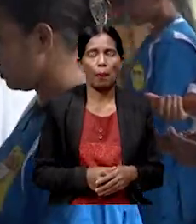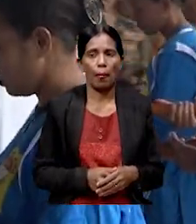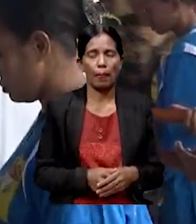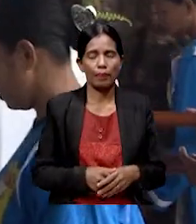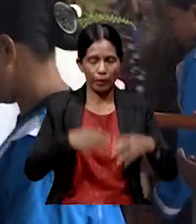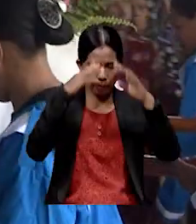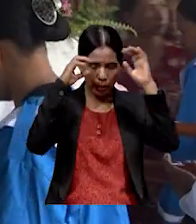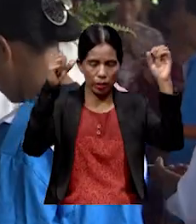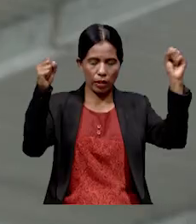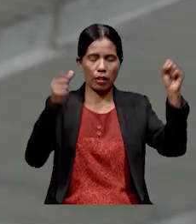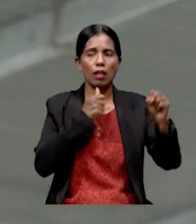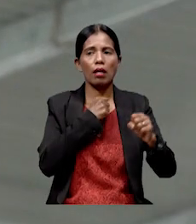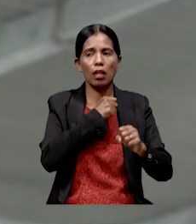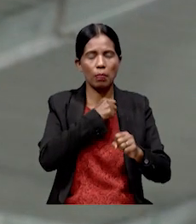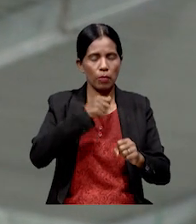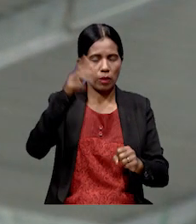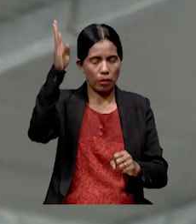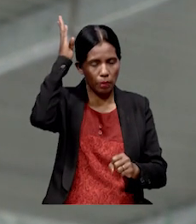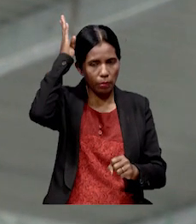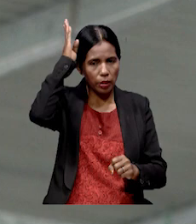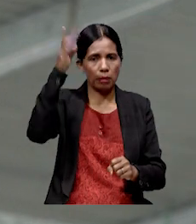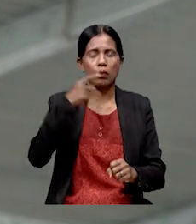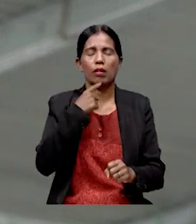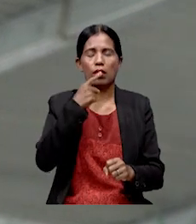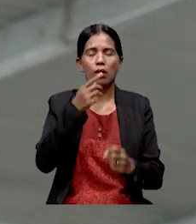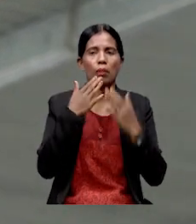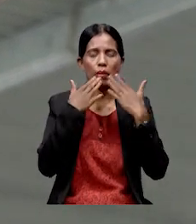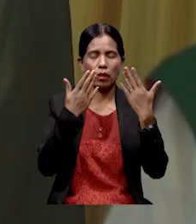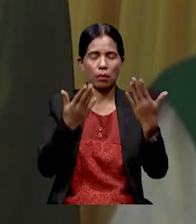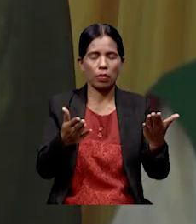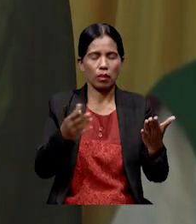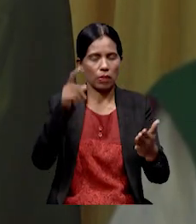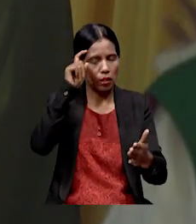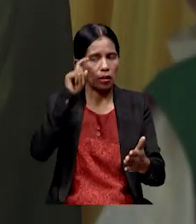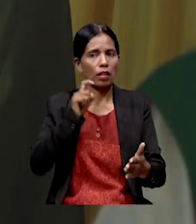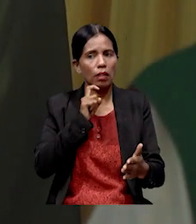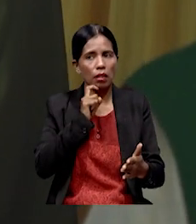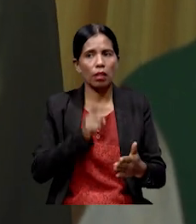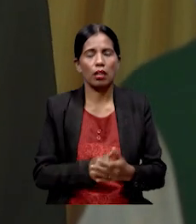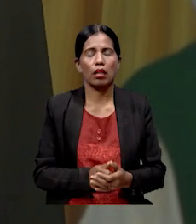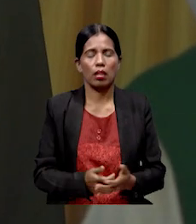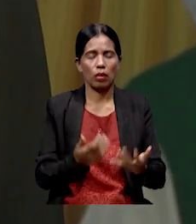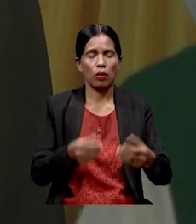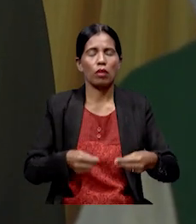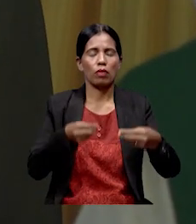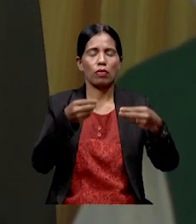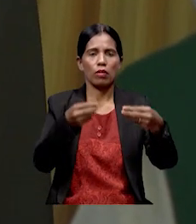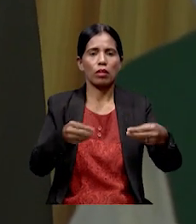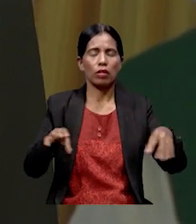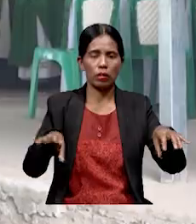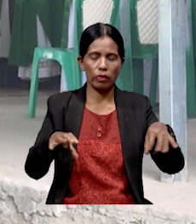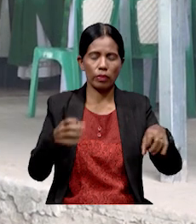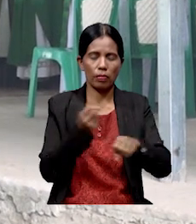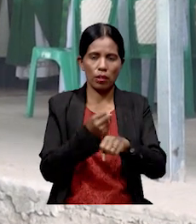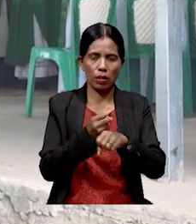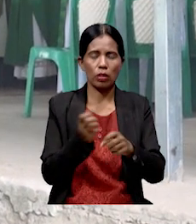Presidente da Conferência Episcopal Timorense, Dom Norberto Amaral, agradece a Bacairala Sanan Guzmão, no bom esforço toma glória a estátua Nossa